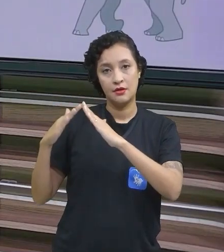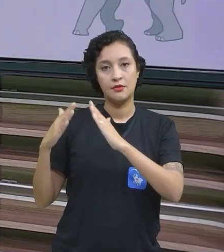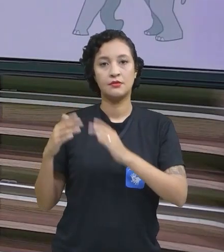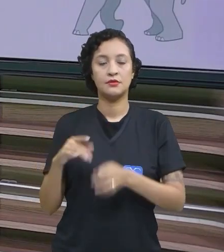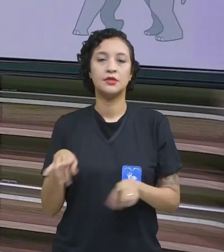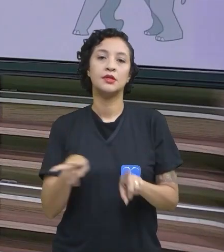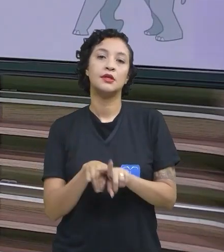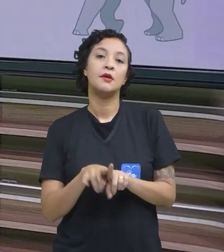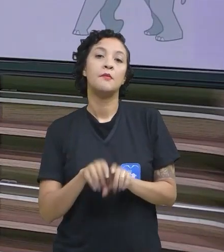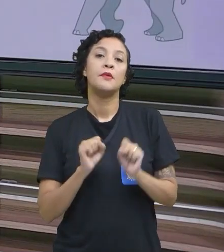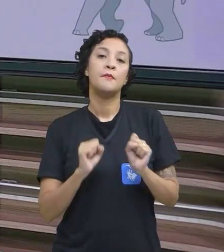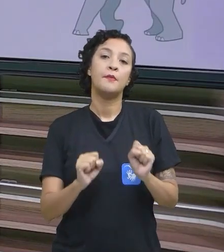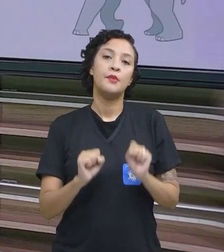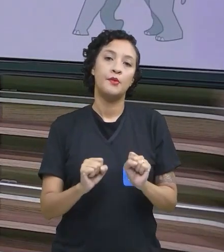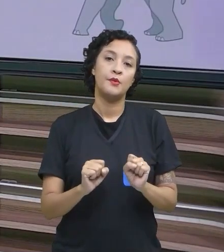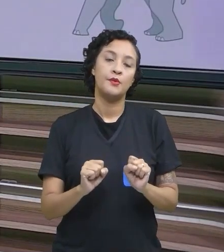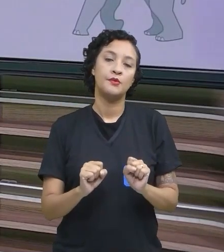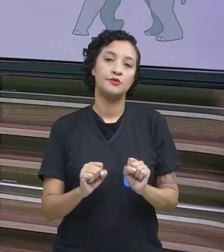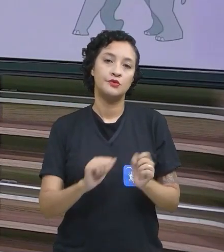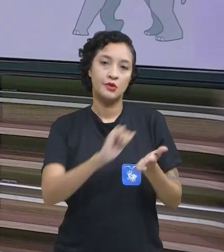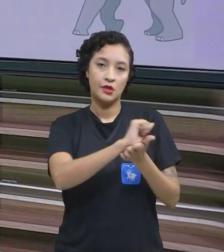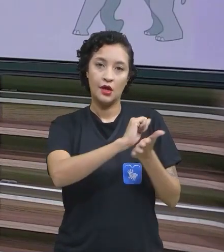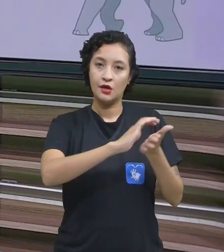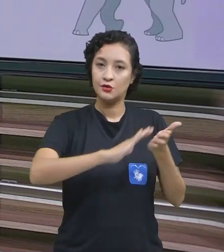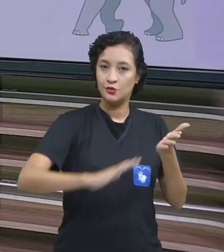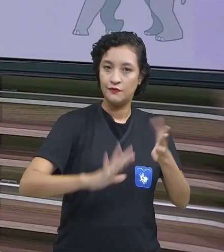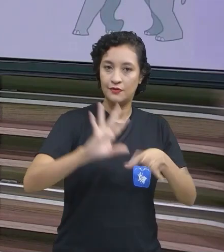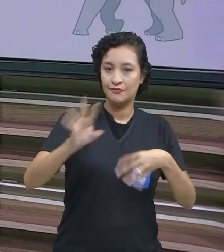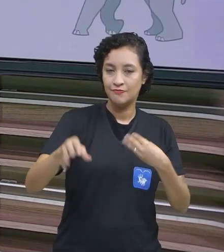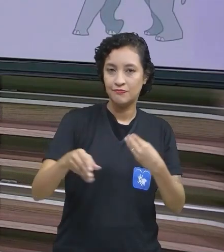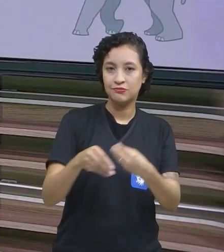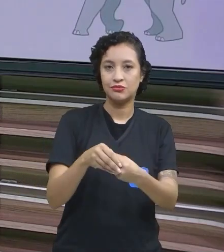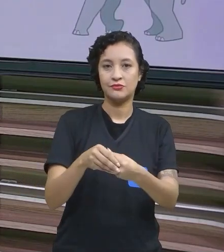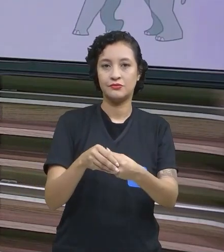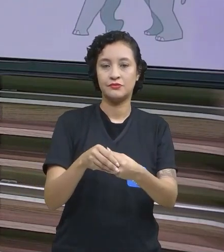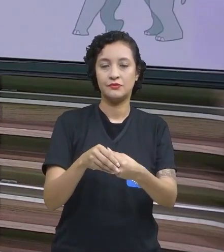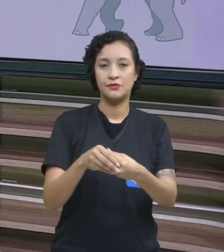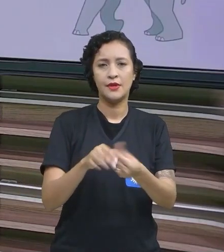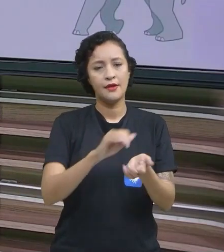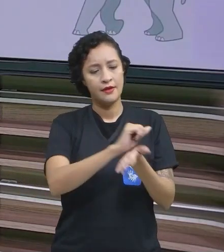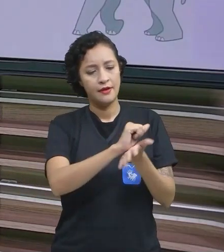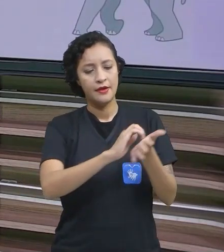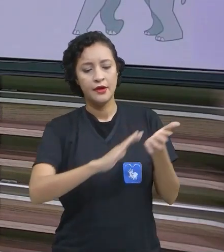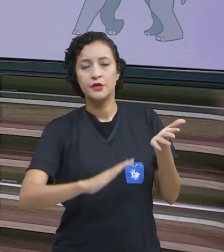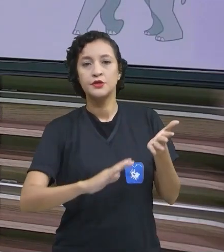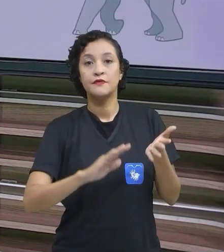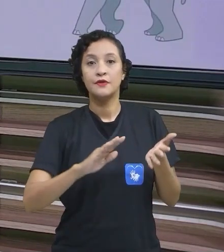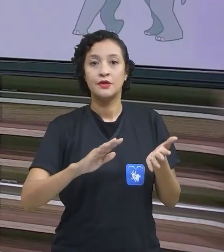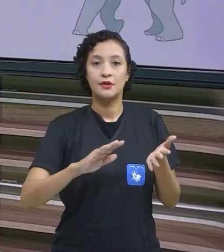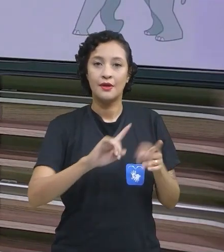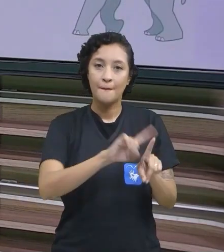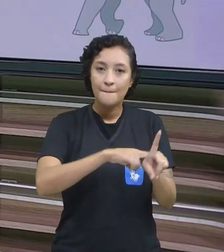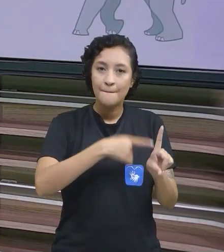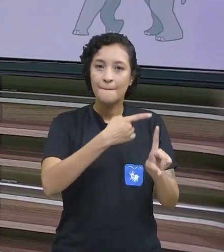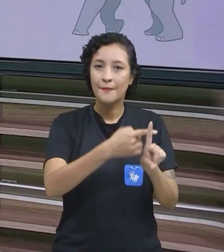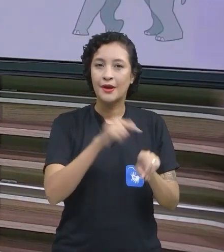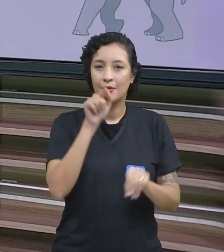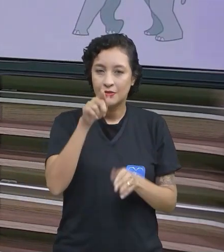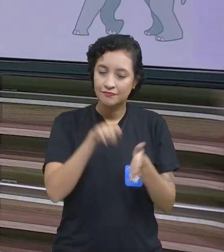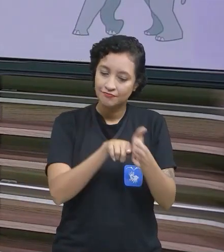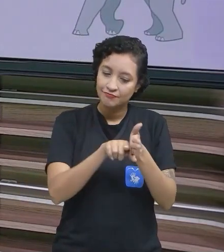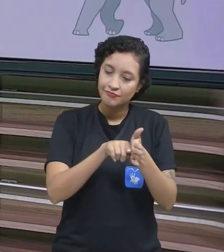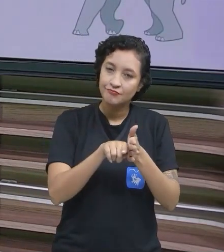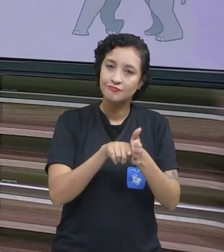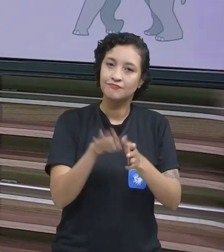tem acesso aos exercícios complementares, né? São exercícios a mais para você pesquisar, para